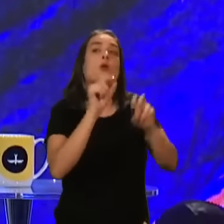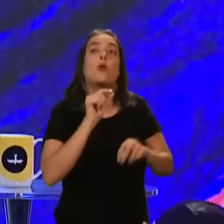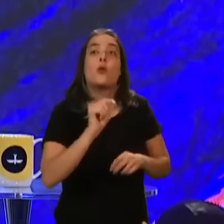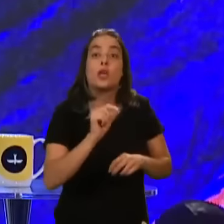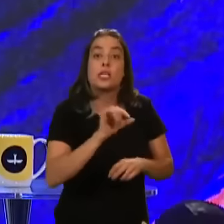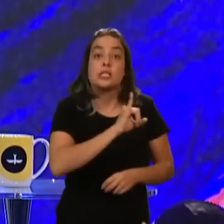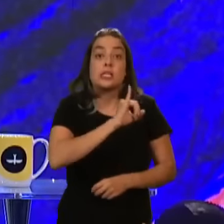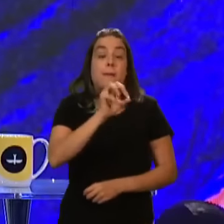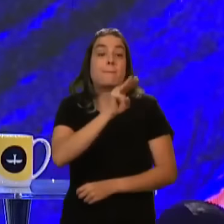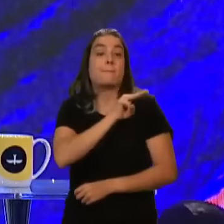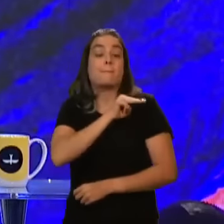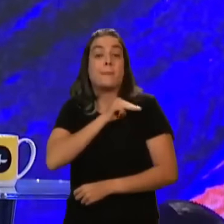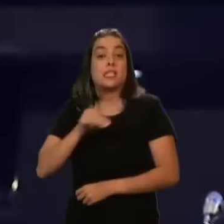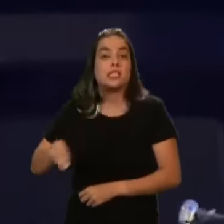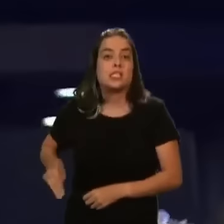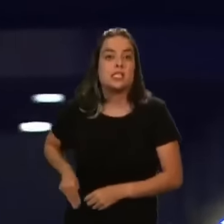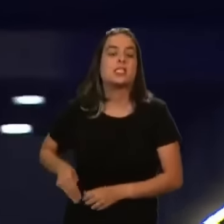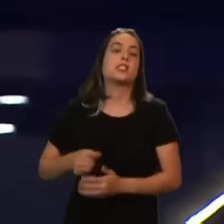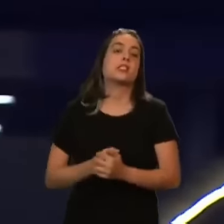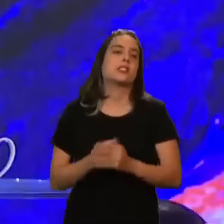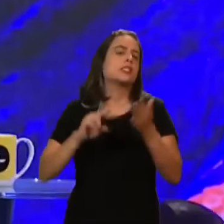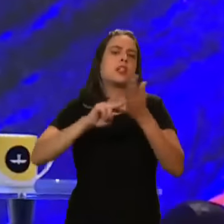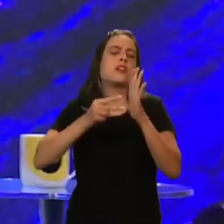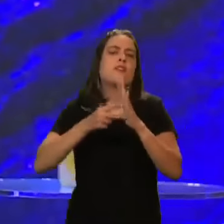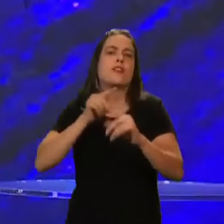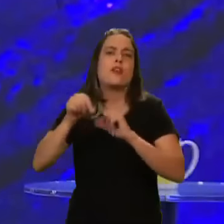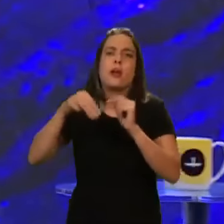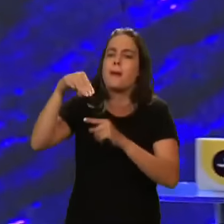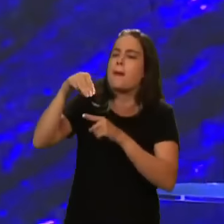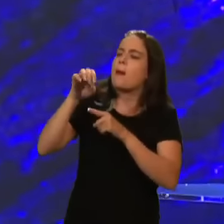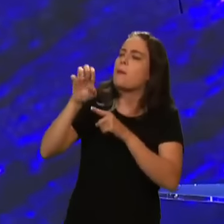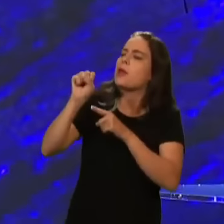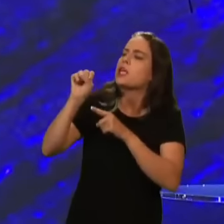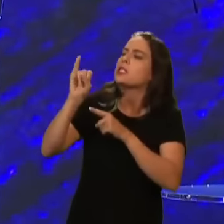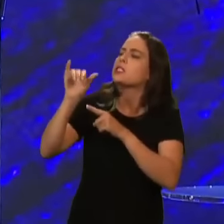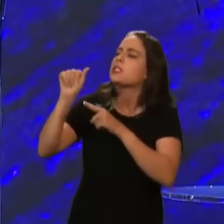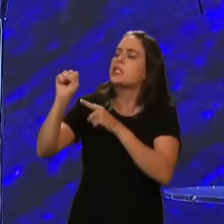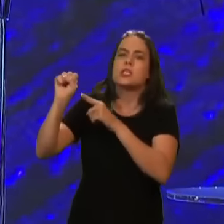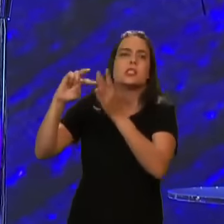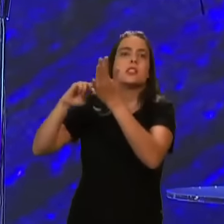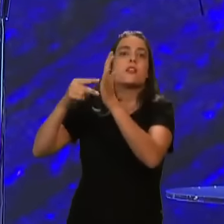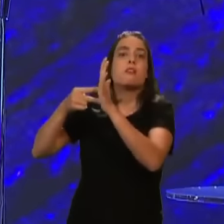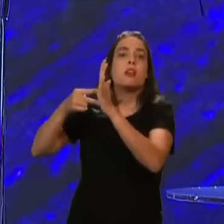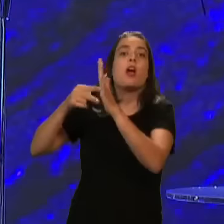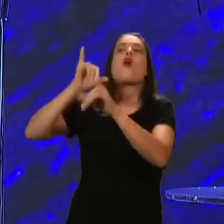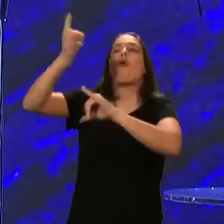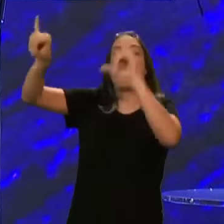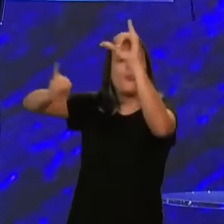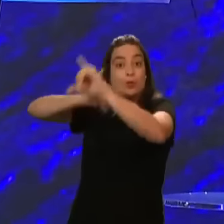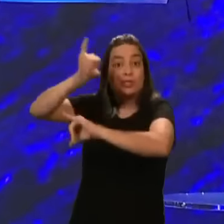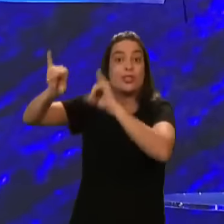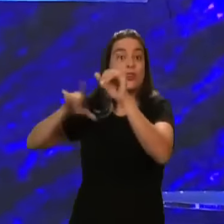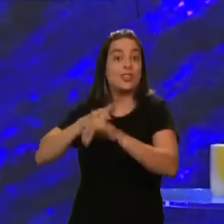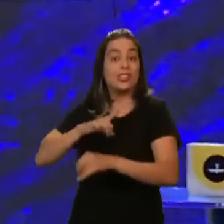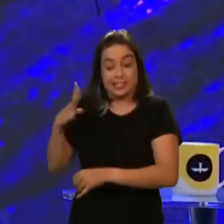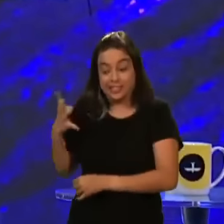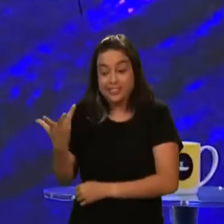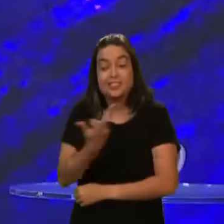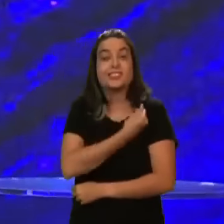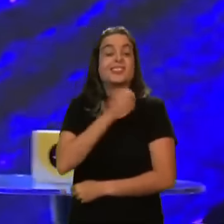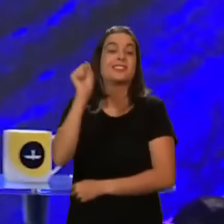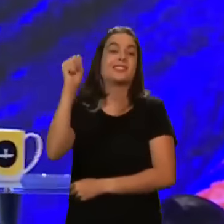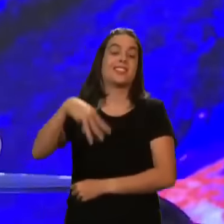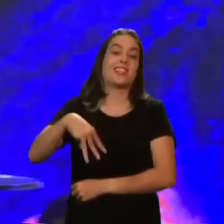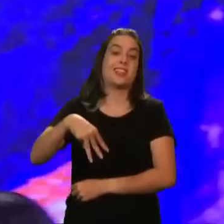o Messias. E o que significa a palavra Messias? O ungido. Ou seja, o Salvador. Quando